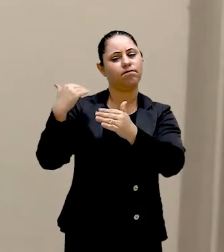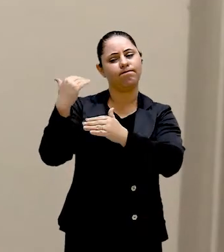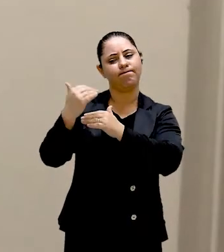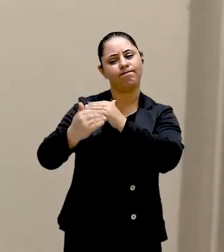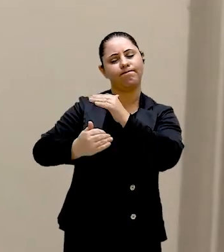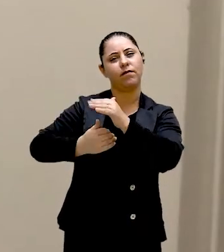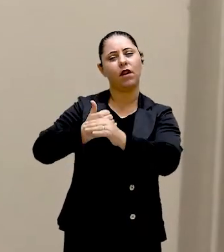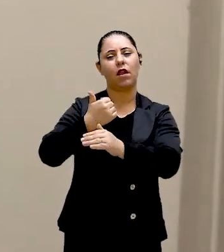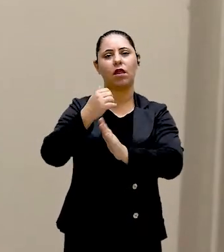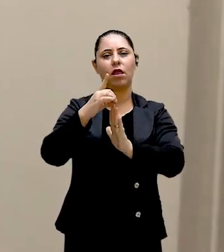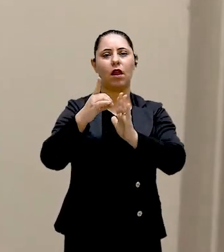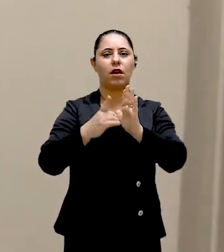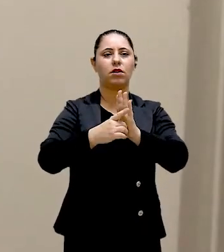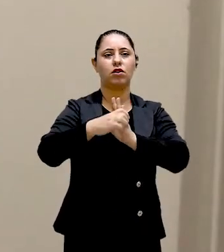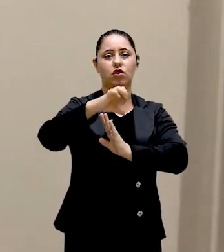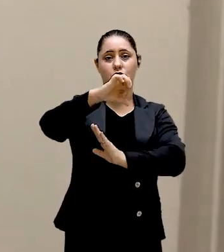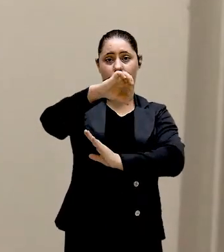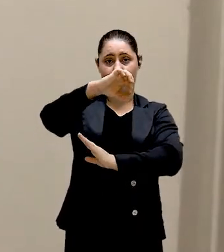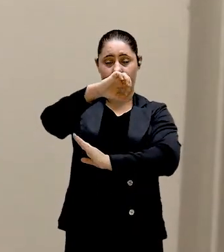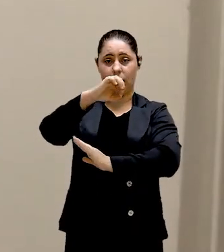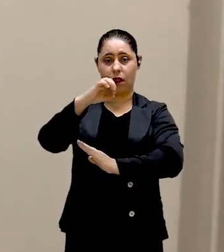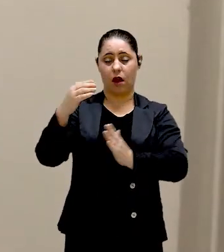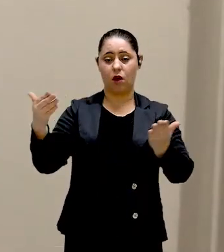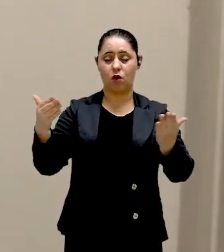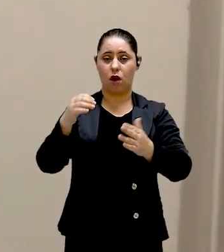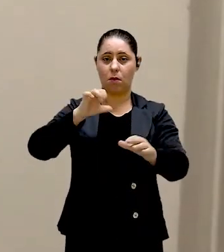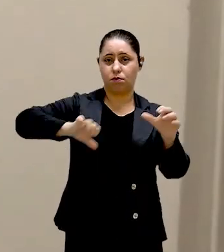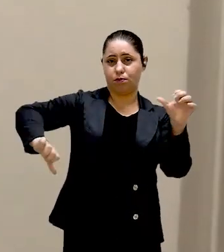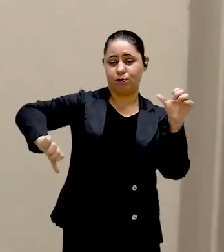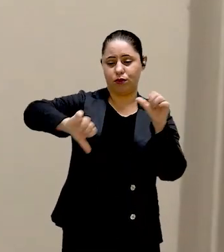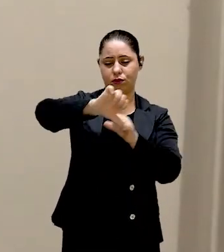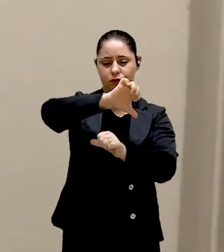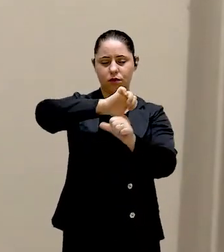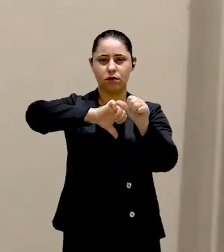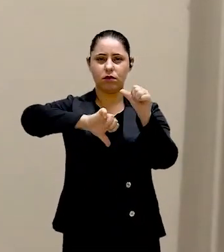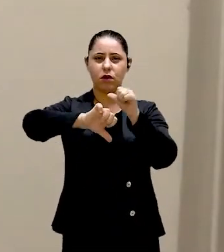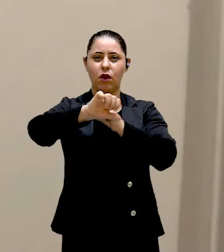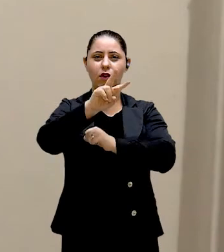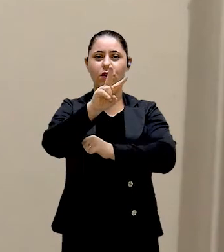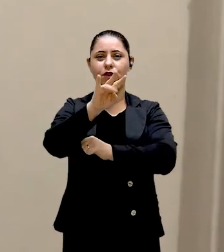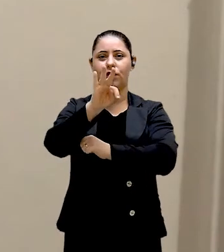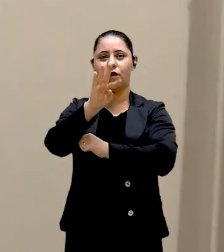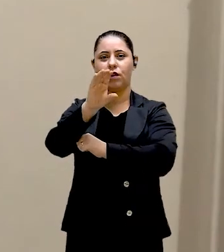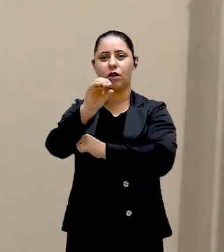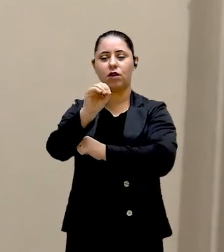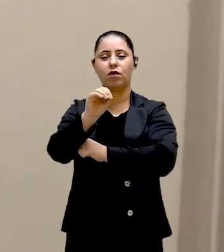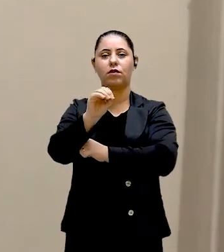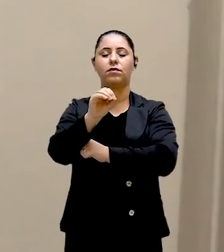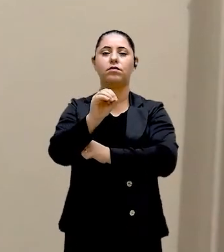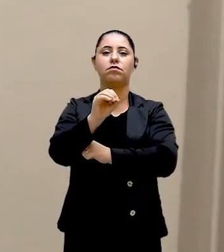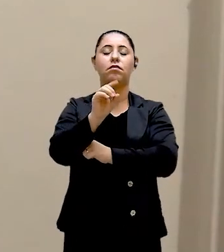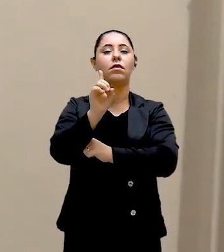para cá, isso foi mudando, porque os modelos in vitro, eles foram